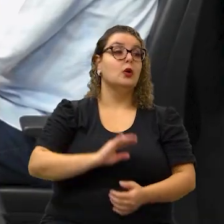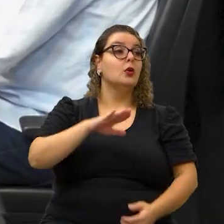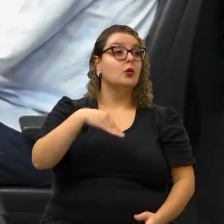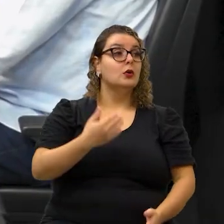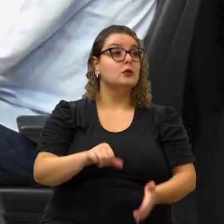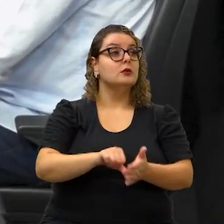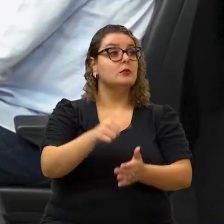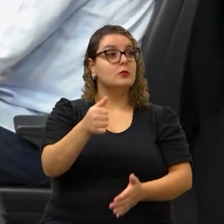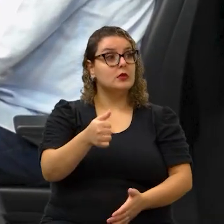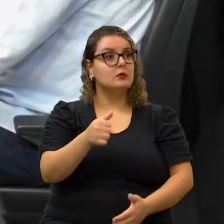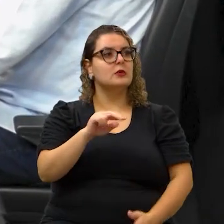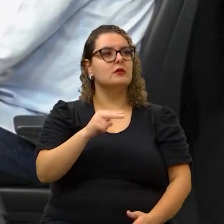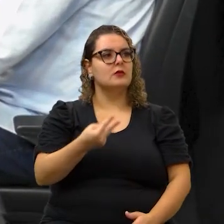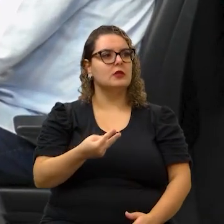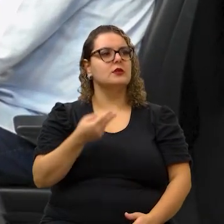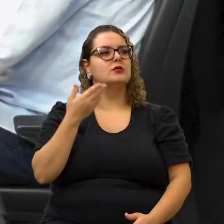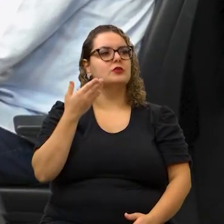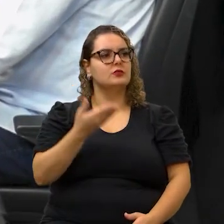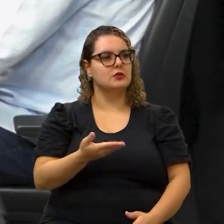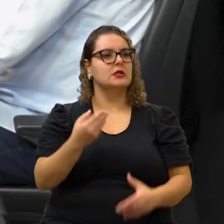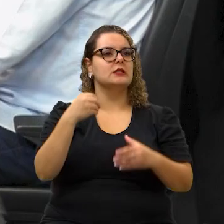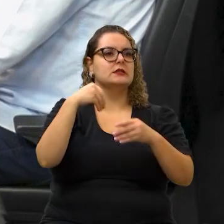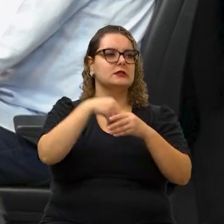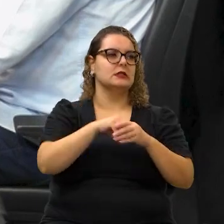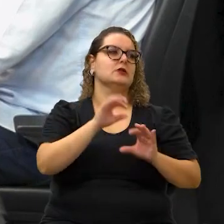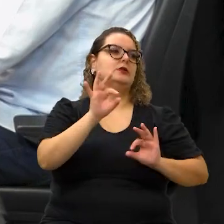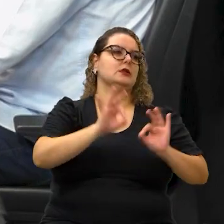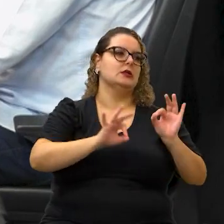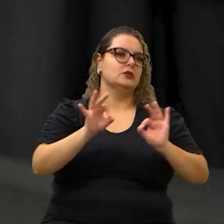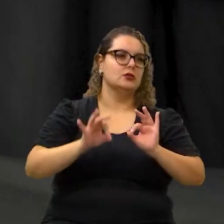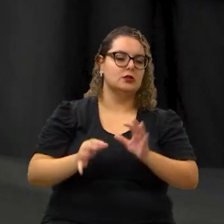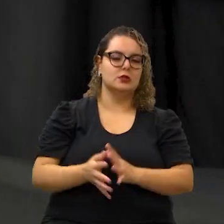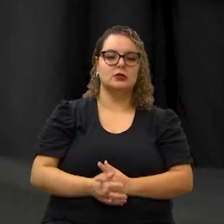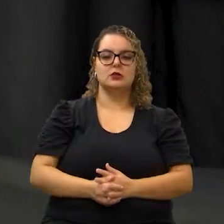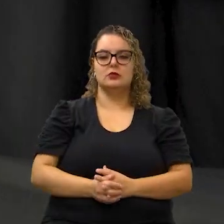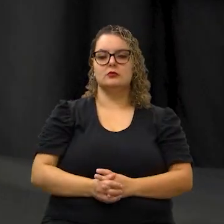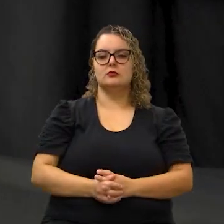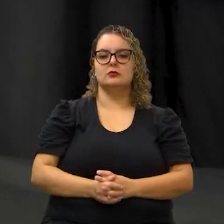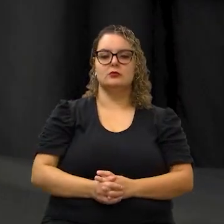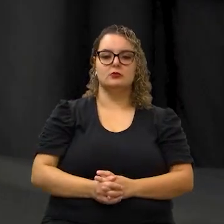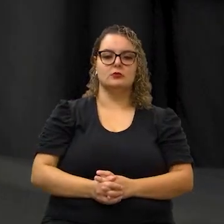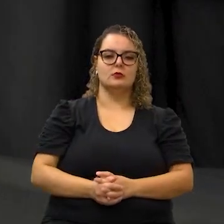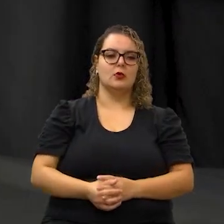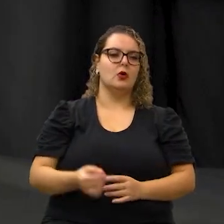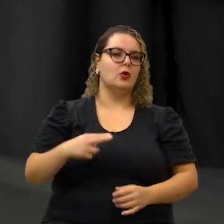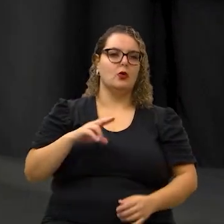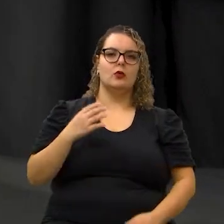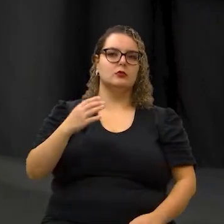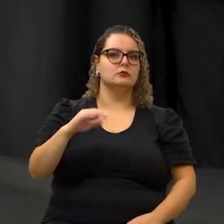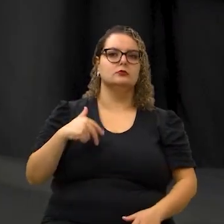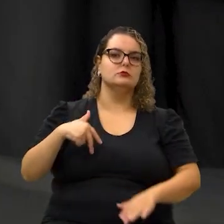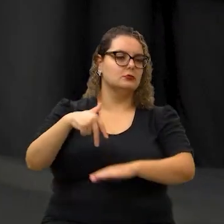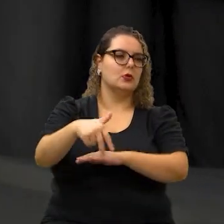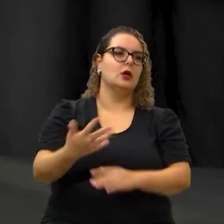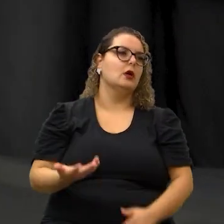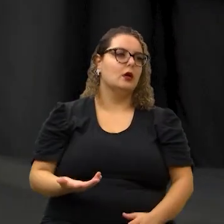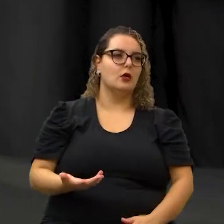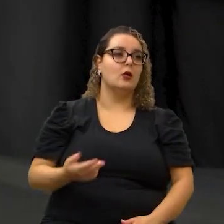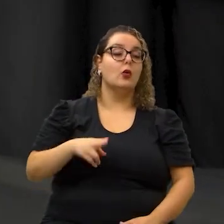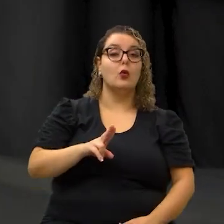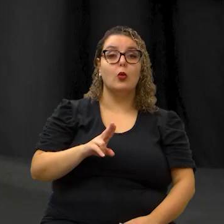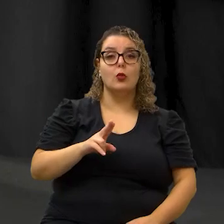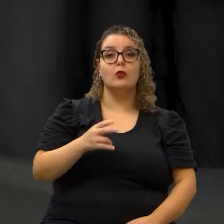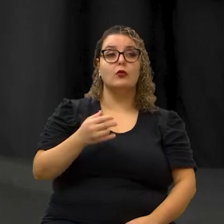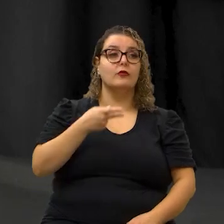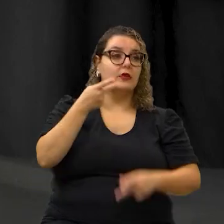Tá. Quando foi a primeira vez que você, dentro dessa organização, ou você se lançou, ou alguém falou, nós queremos